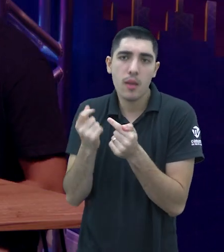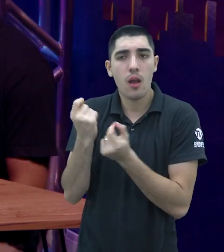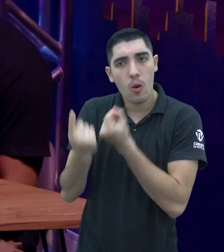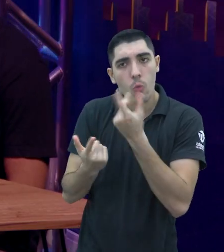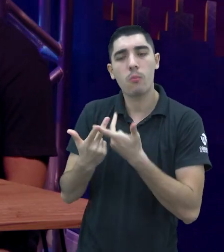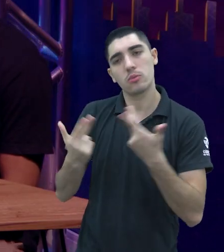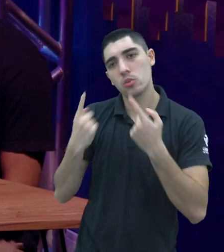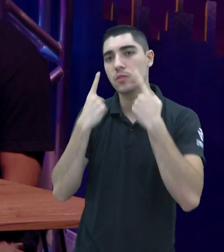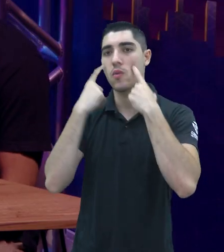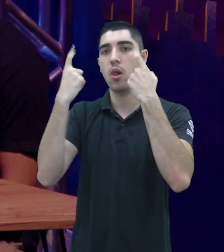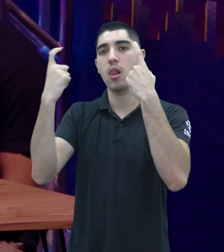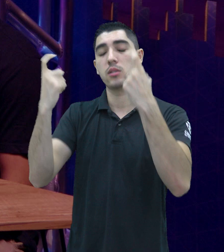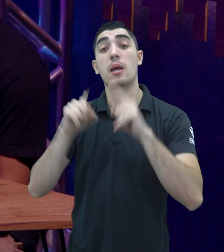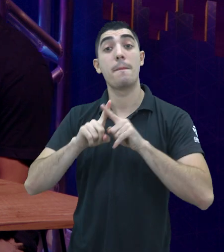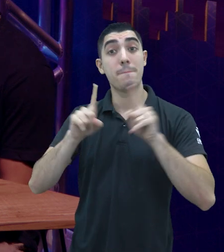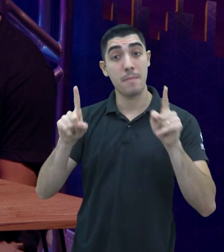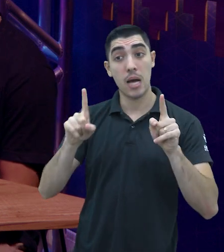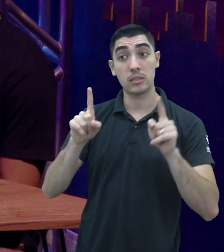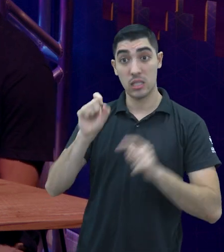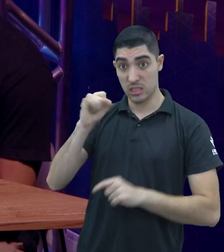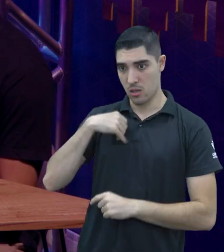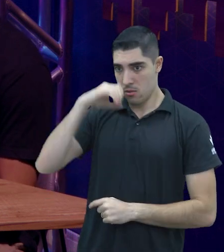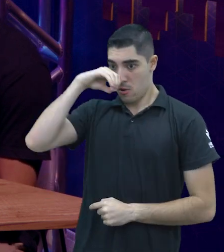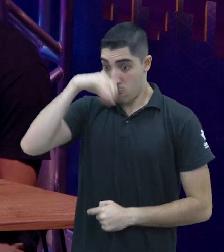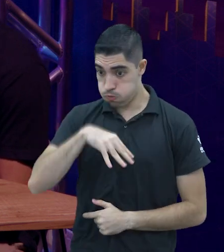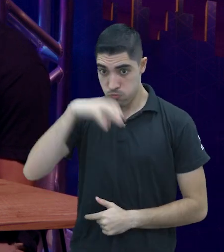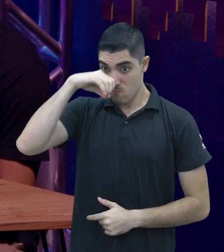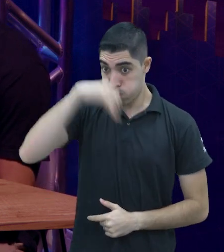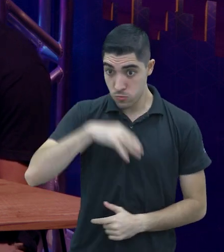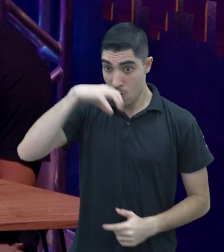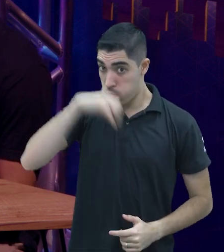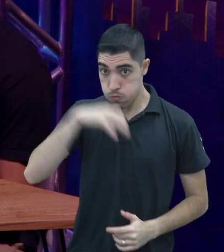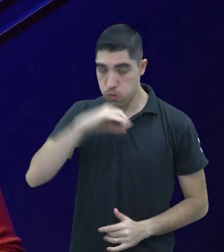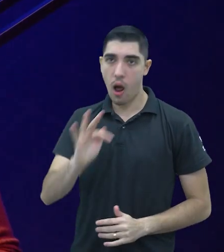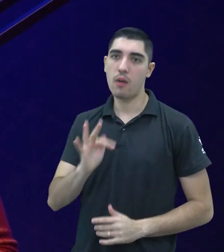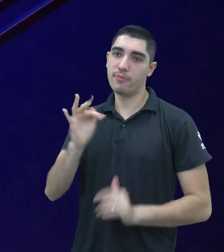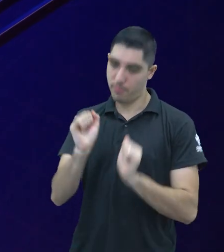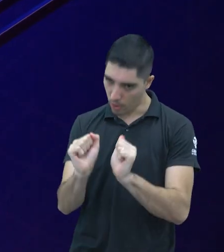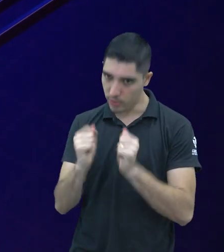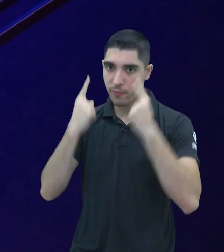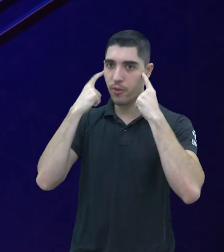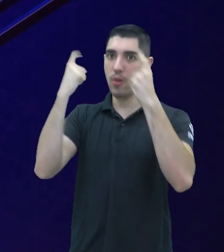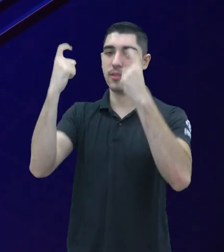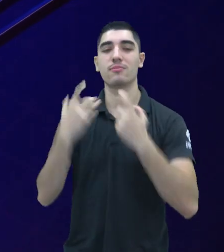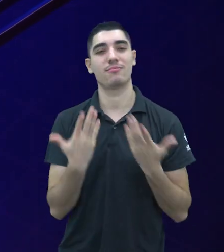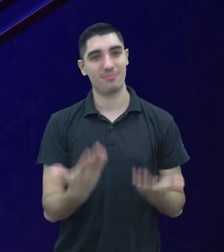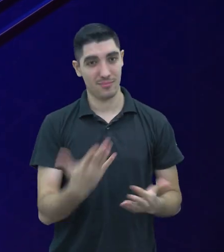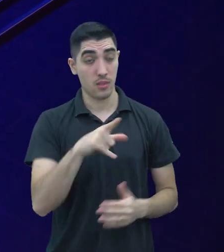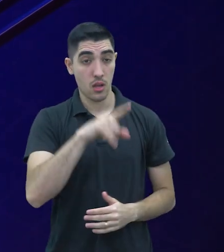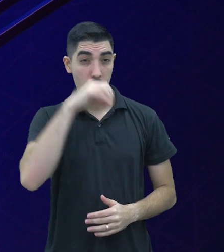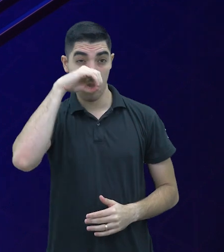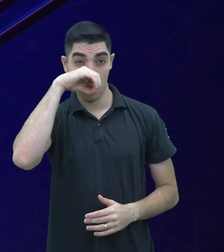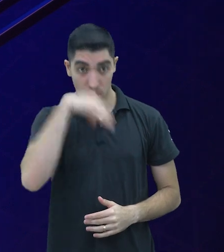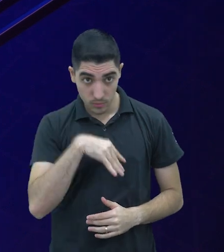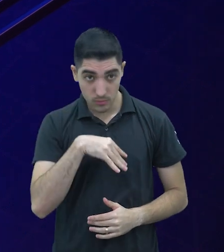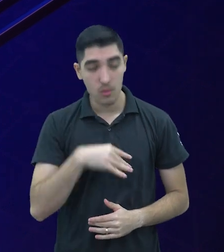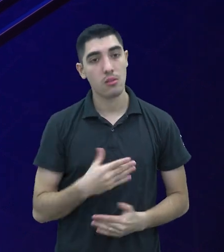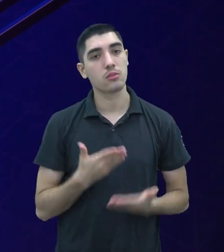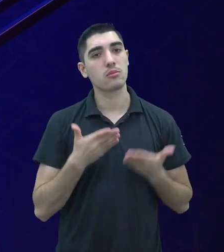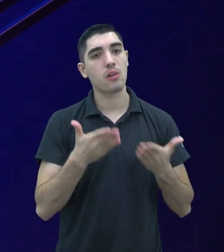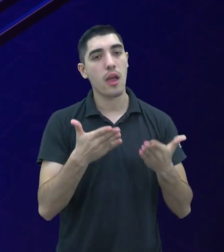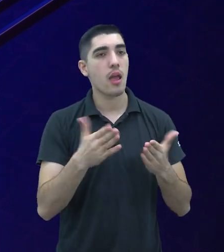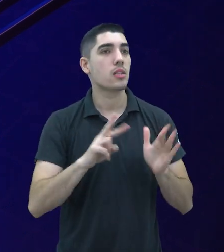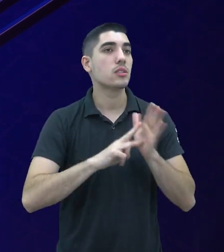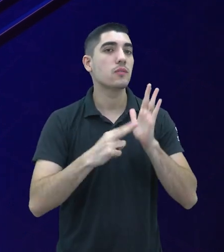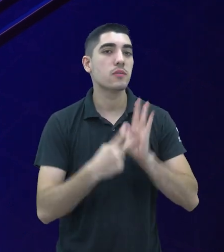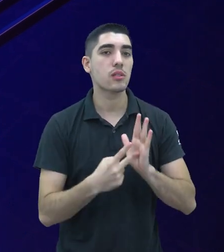Crueldade, né? Mas ela pode se tornar uma violência. Exatamente. Em muitos casos, a agressividade ela é uma questão